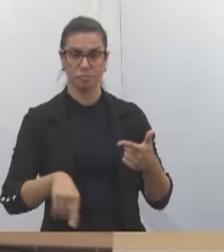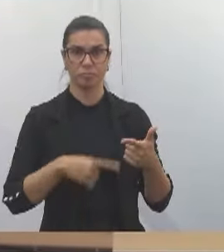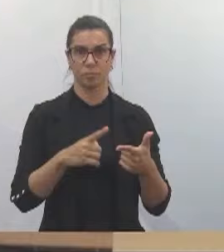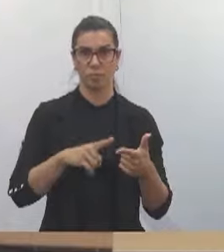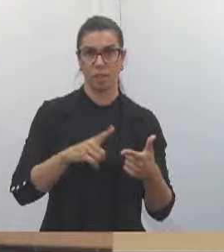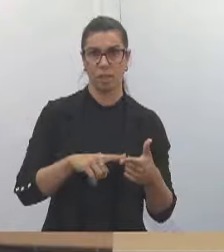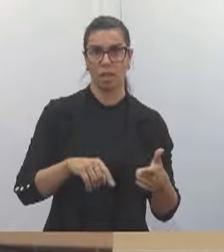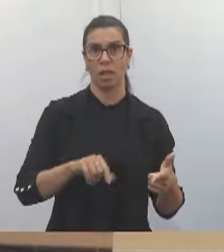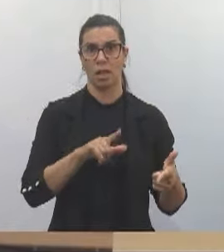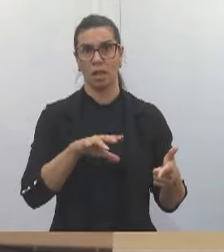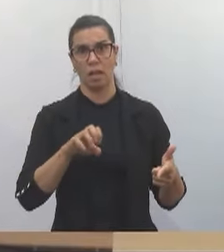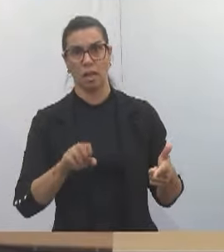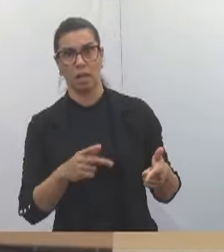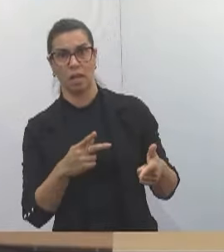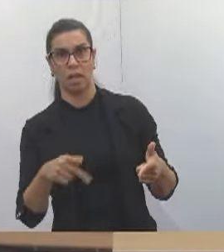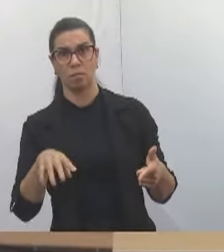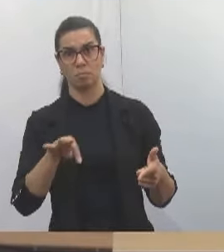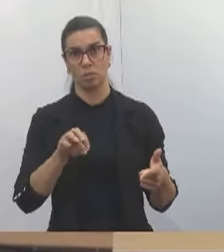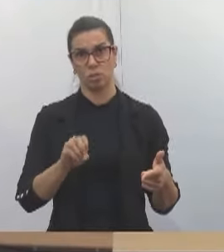Leptospirose,